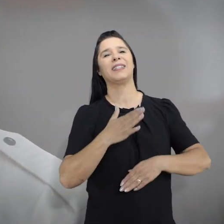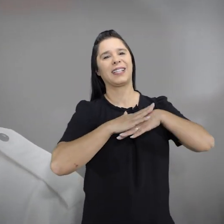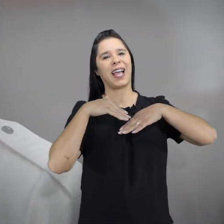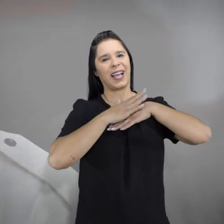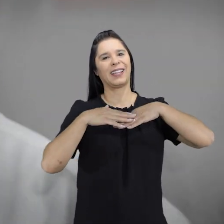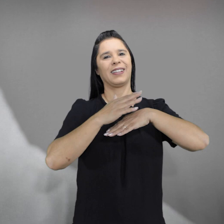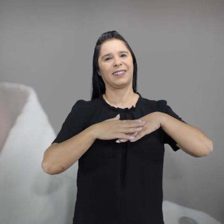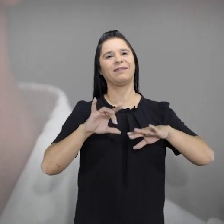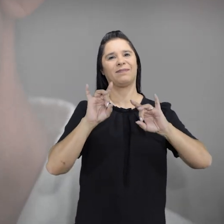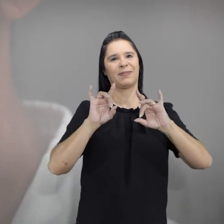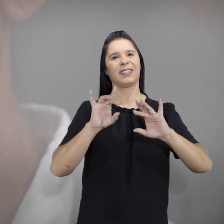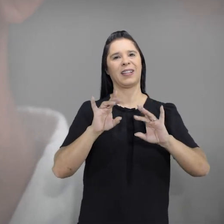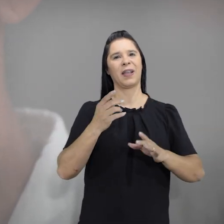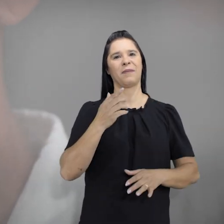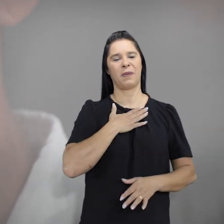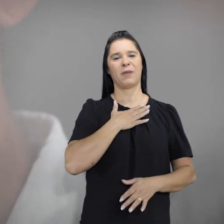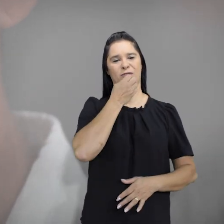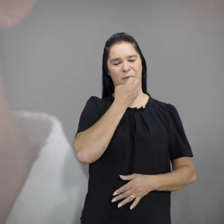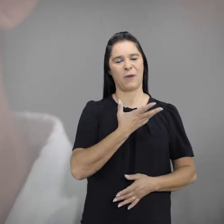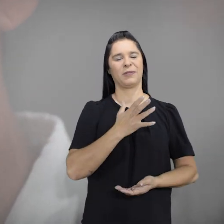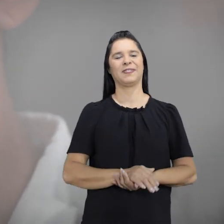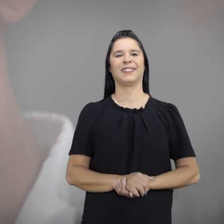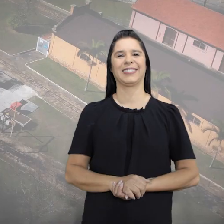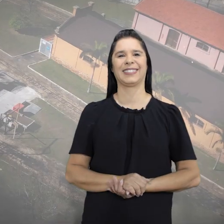que a gente recebe aí foi gratificante para mim.